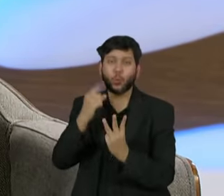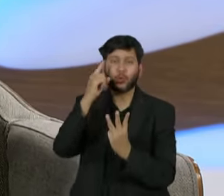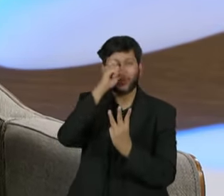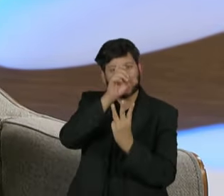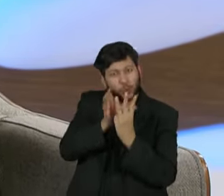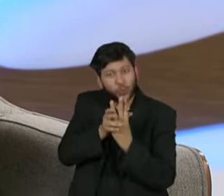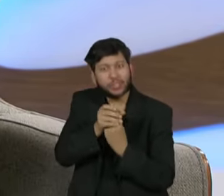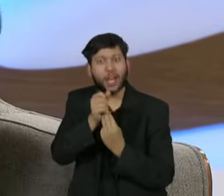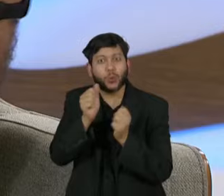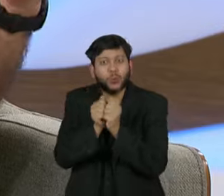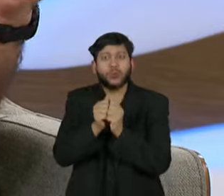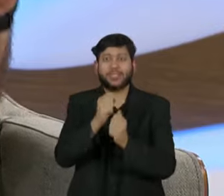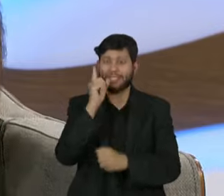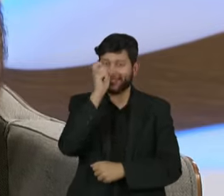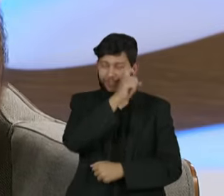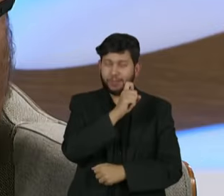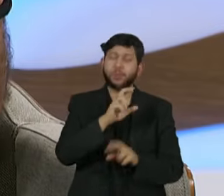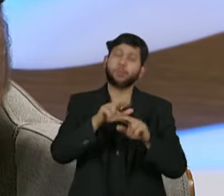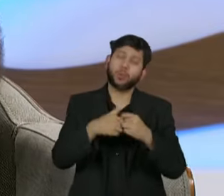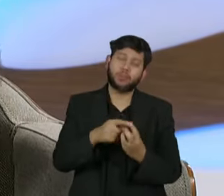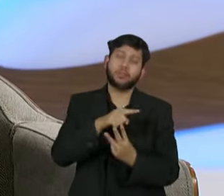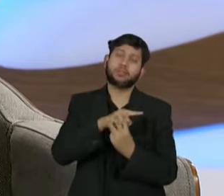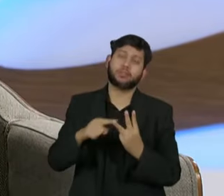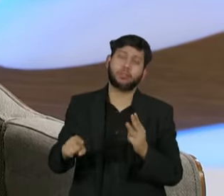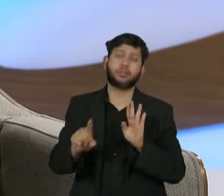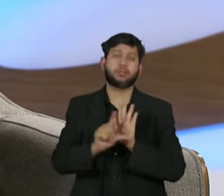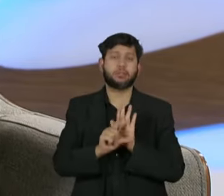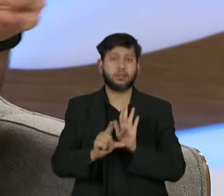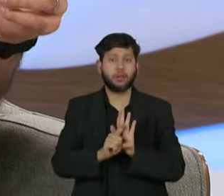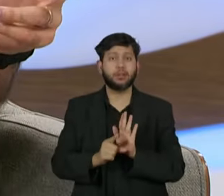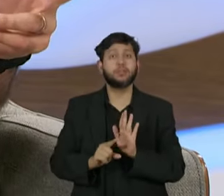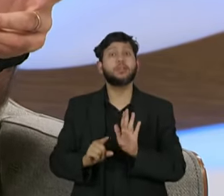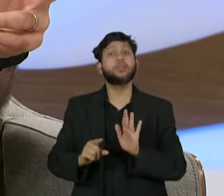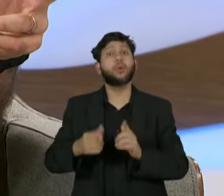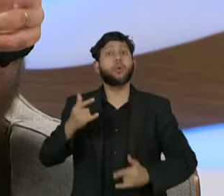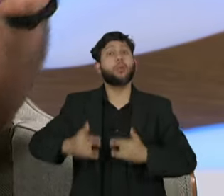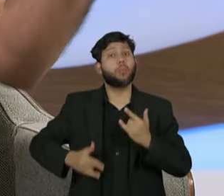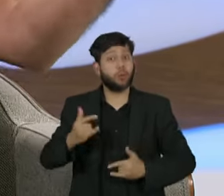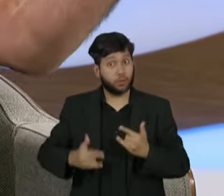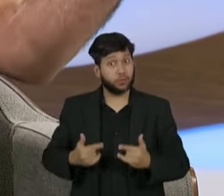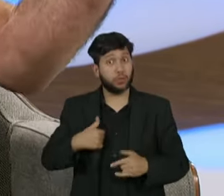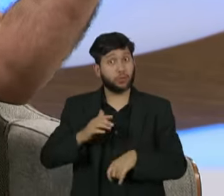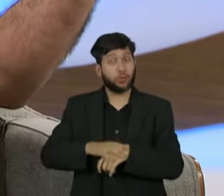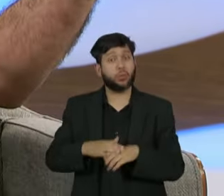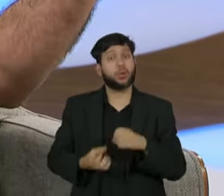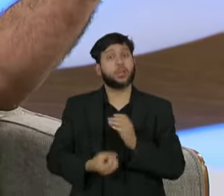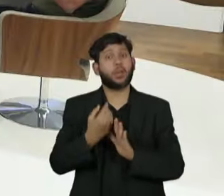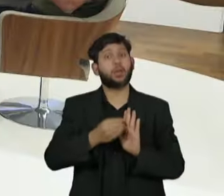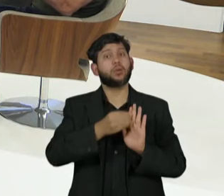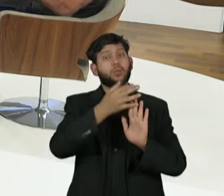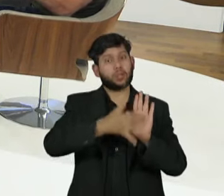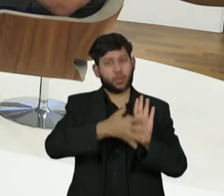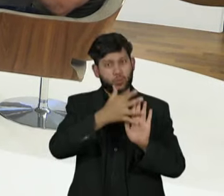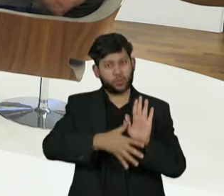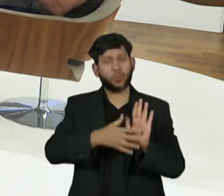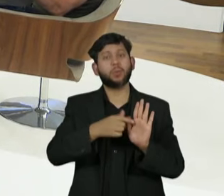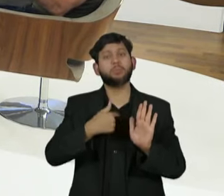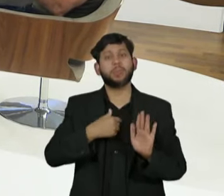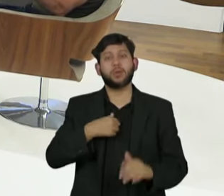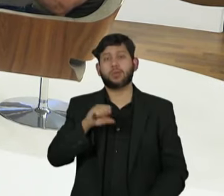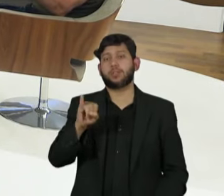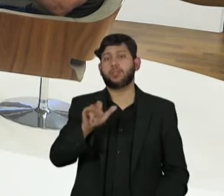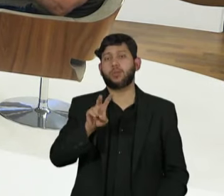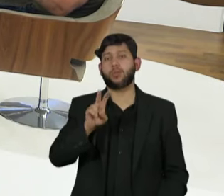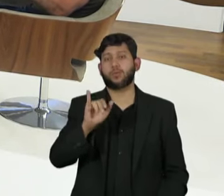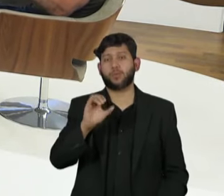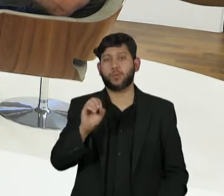aliás eu usei como inspiração para criar essas três leis as três leis da robótica do azimov tem um texto lá em Silver ponto primeira ponto com que é meu